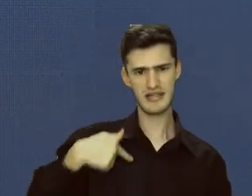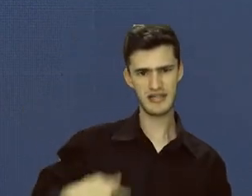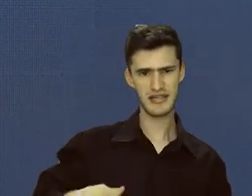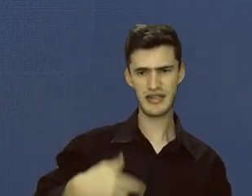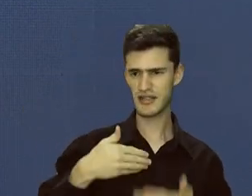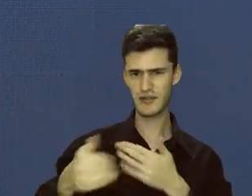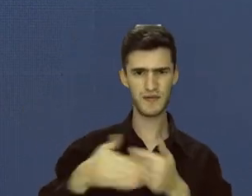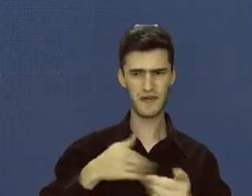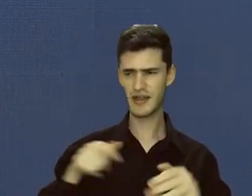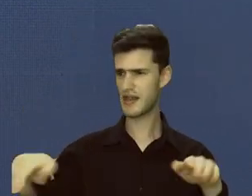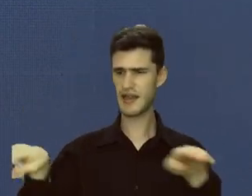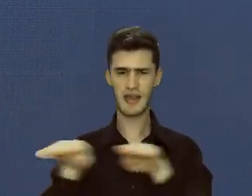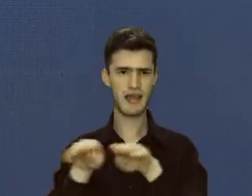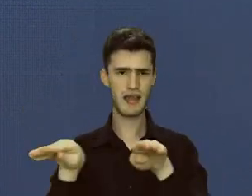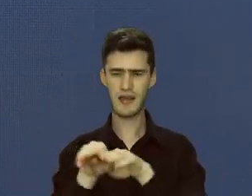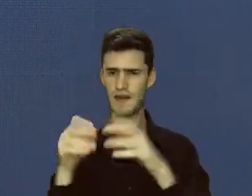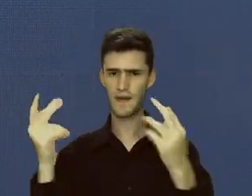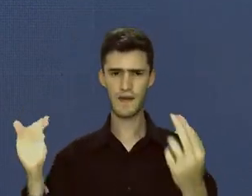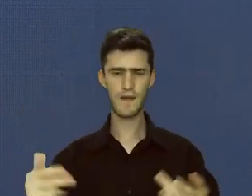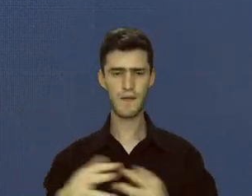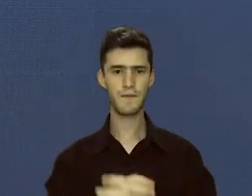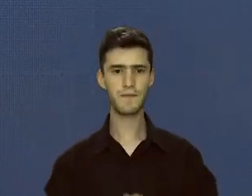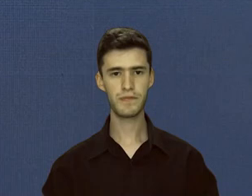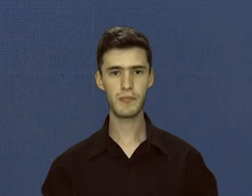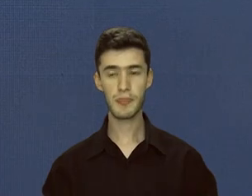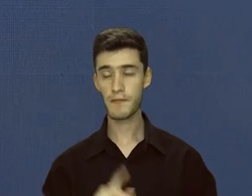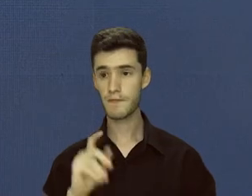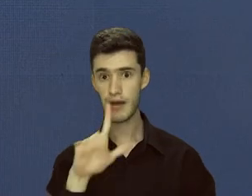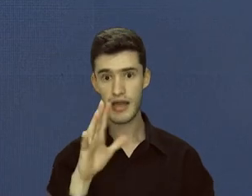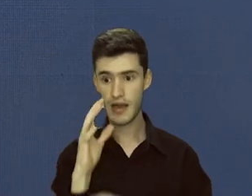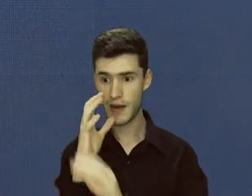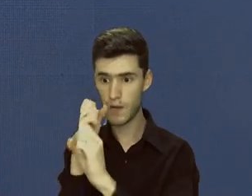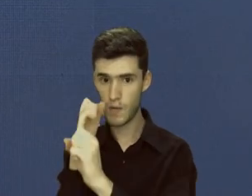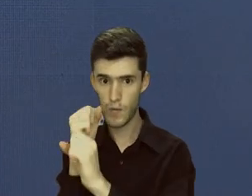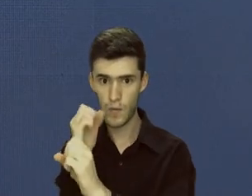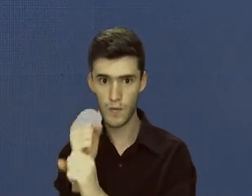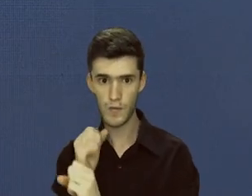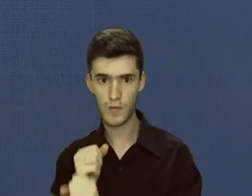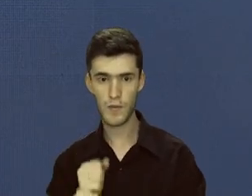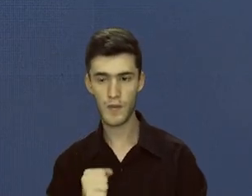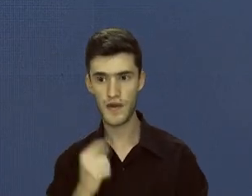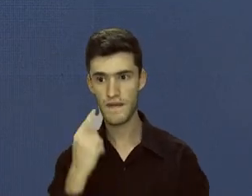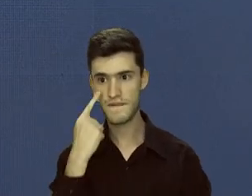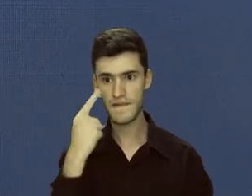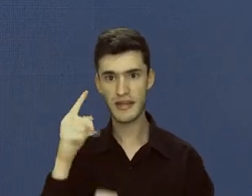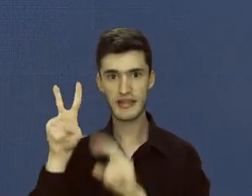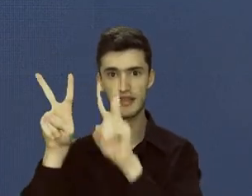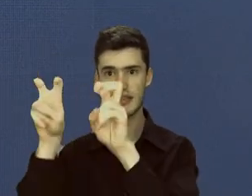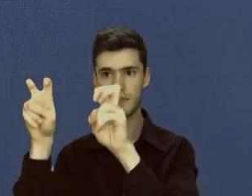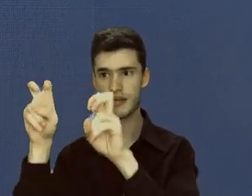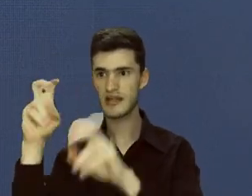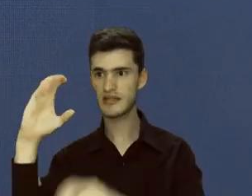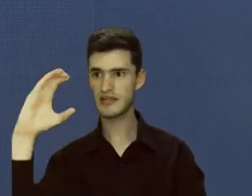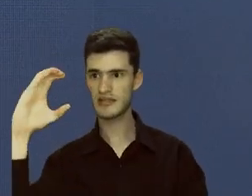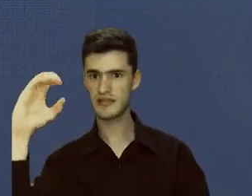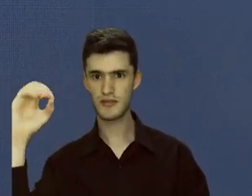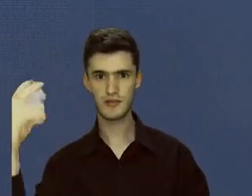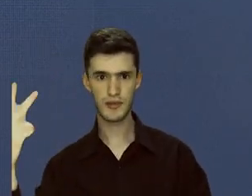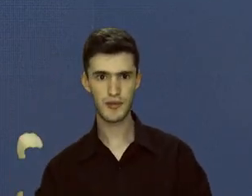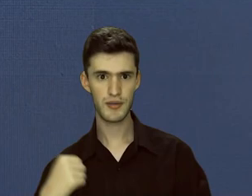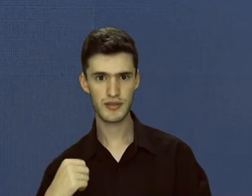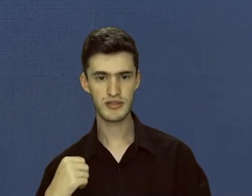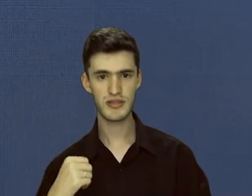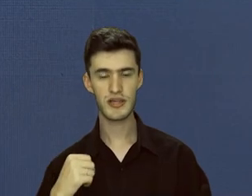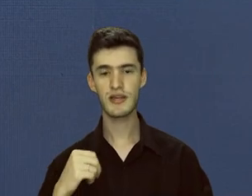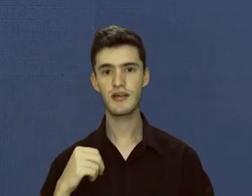essa contabilidade quando a gente fala do carbono e na agricultura eu até chuparia dizer menos ainda ela não